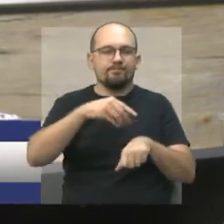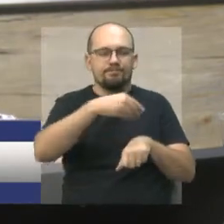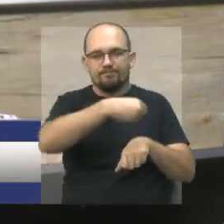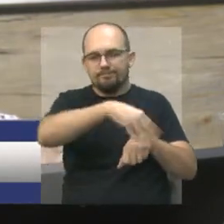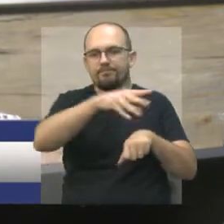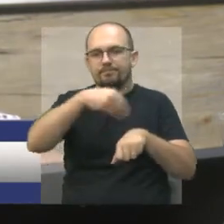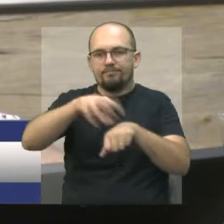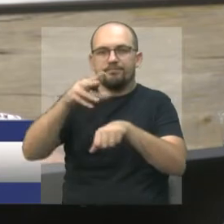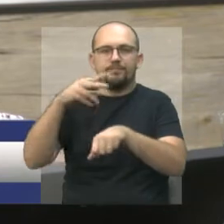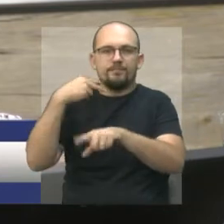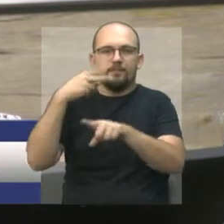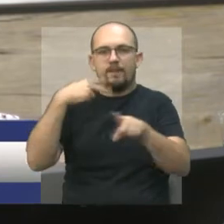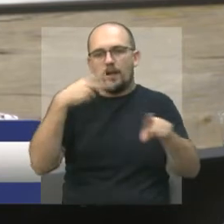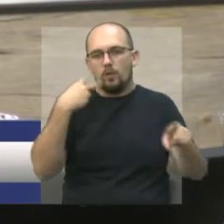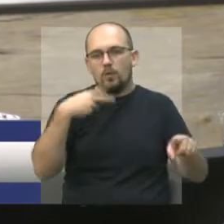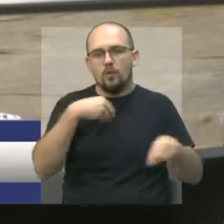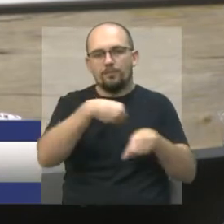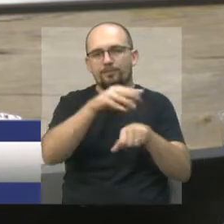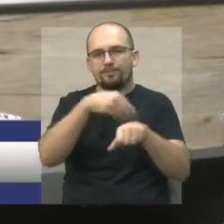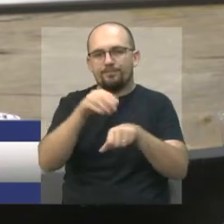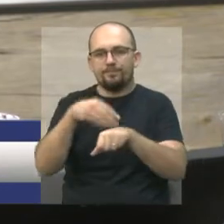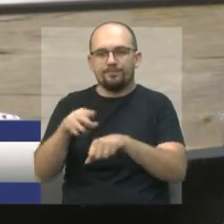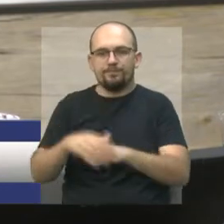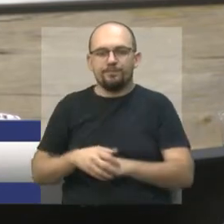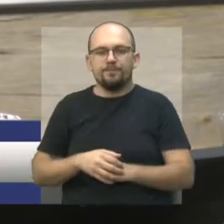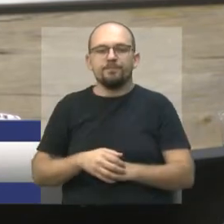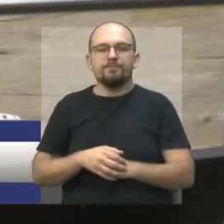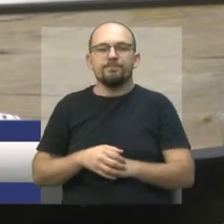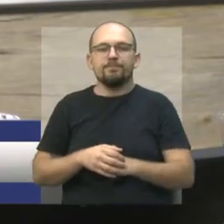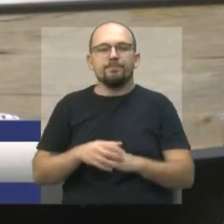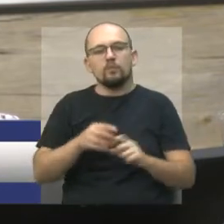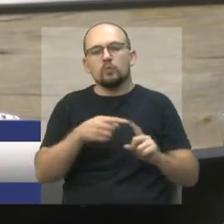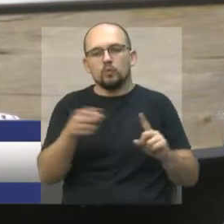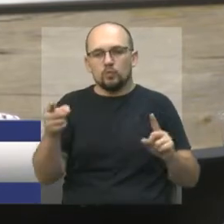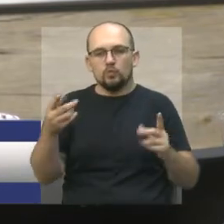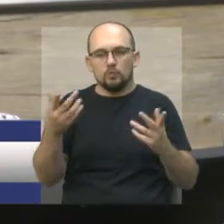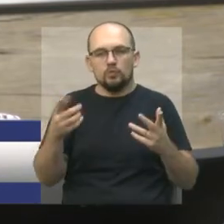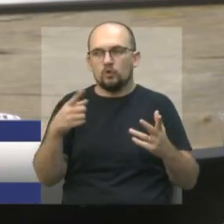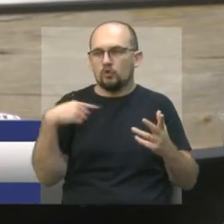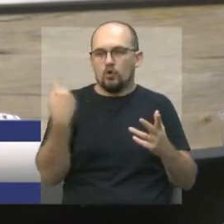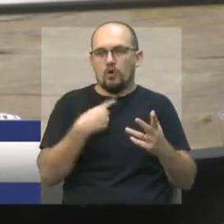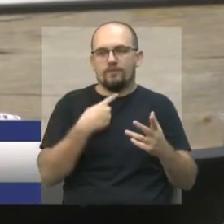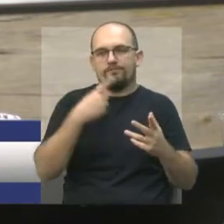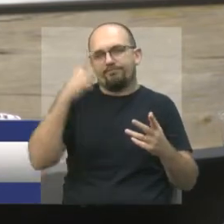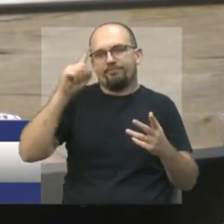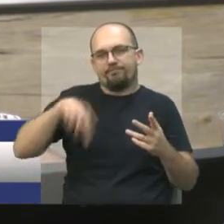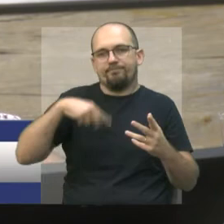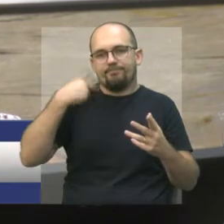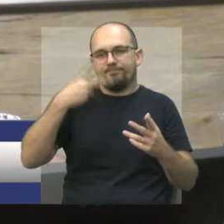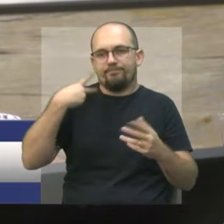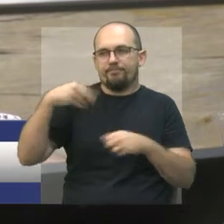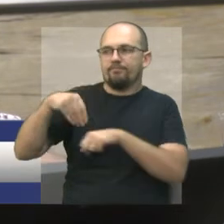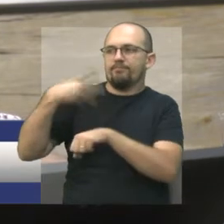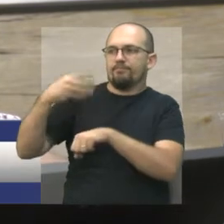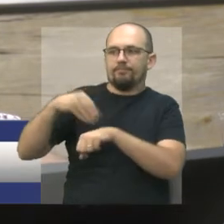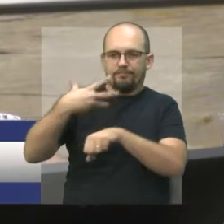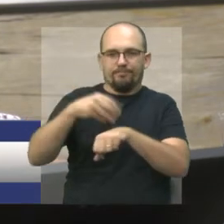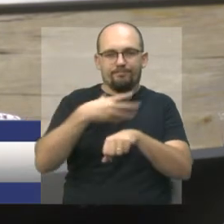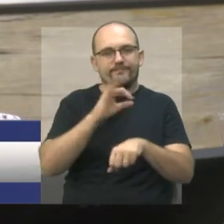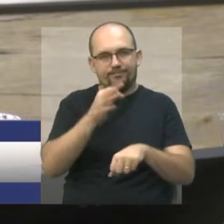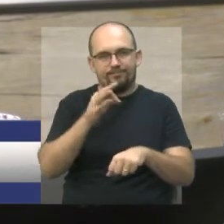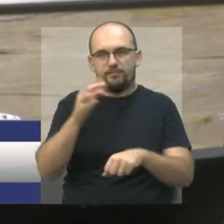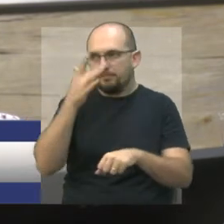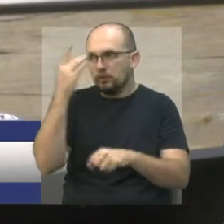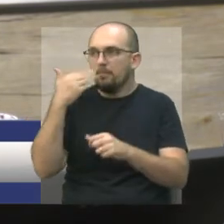apenas aos que são proponentes as emendas, mas a todos nós, vereadores. A questão